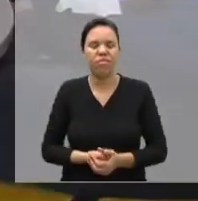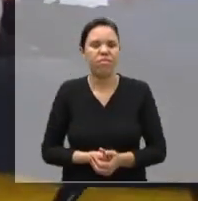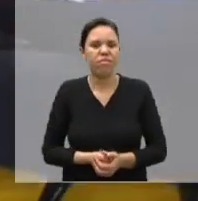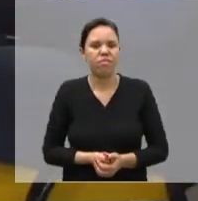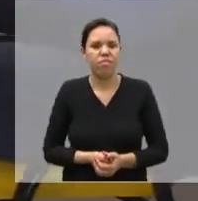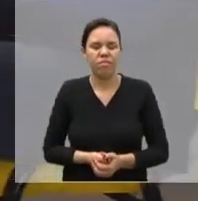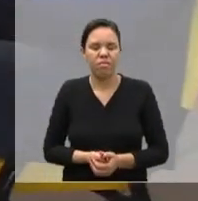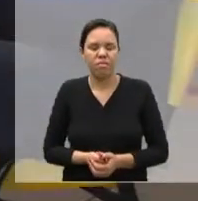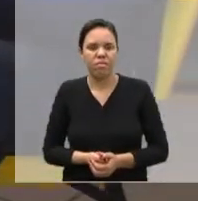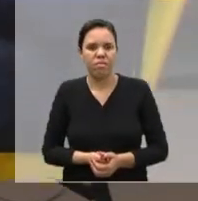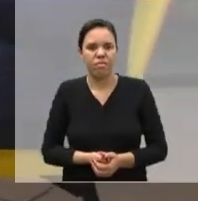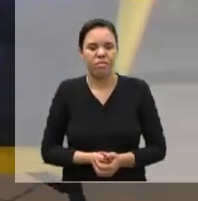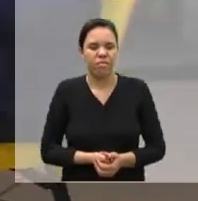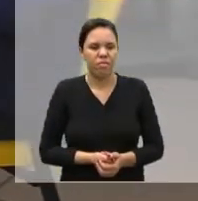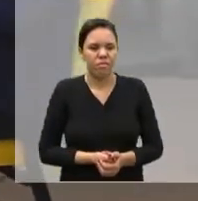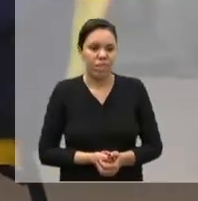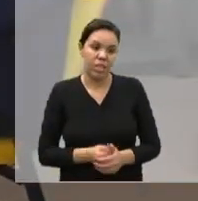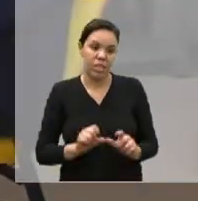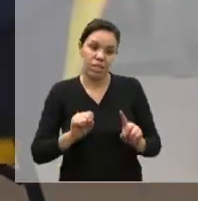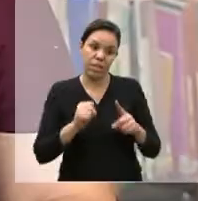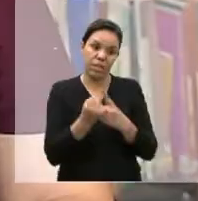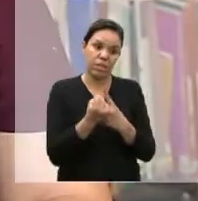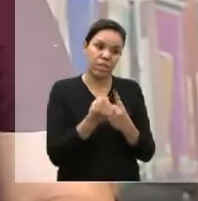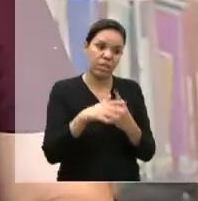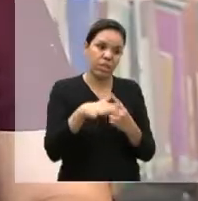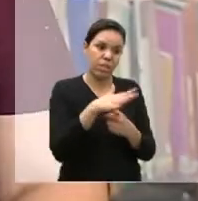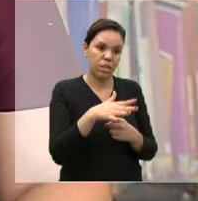então as sociedades científicas também têm que estar